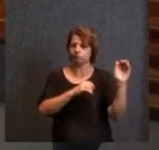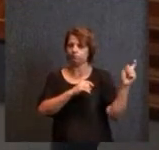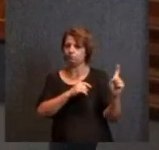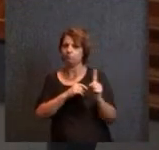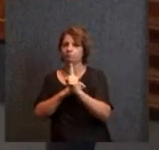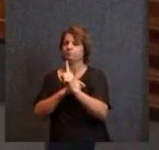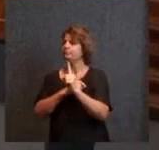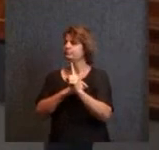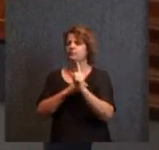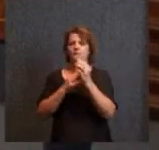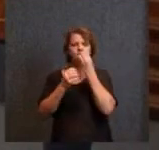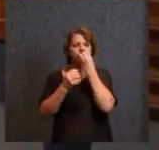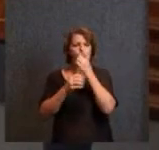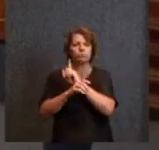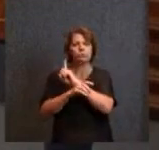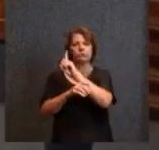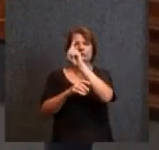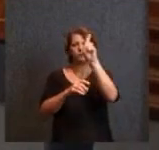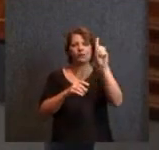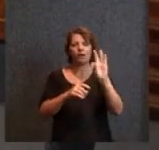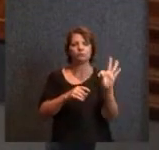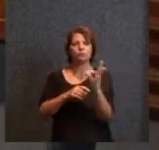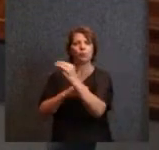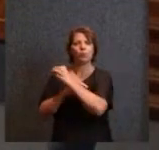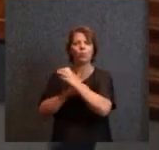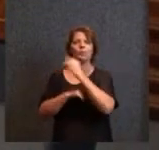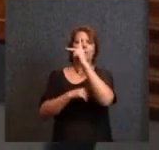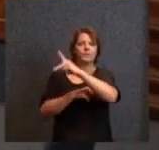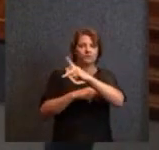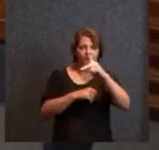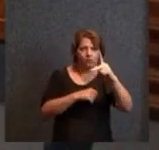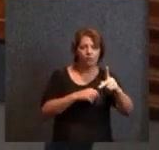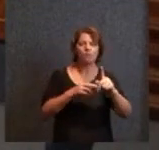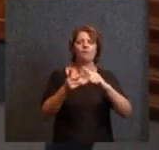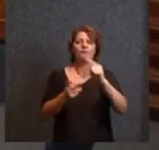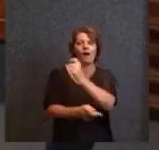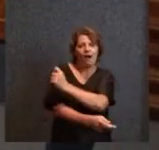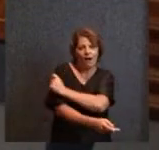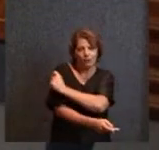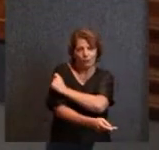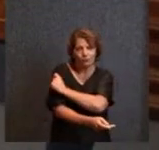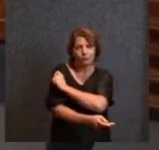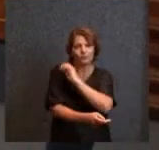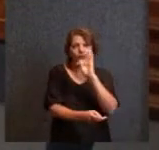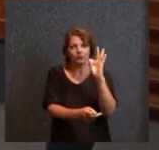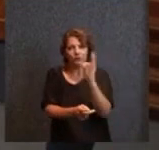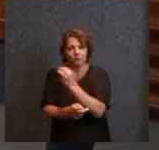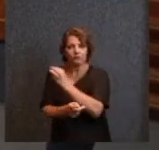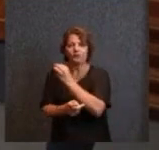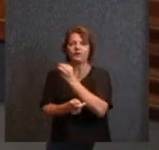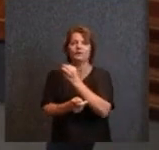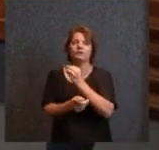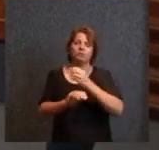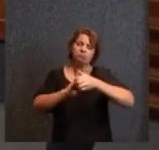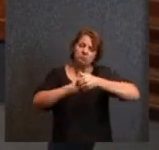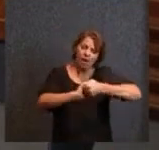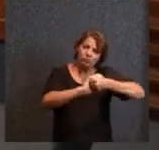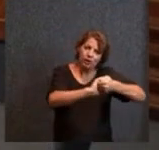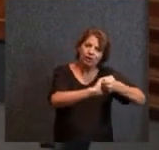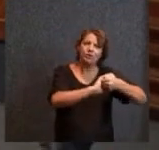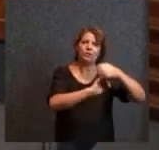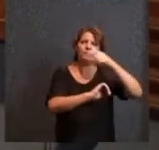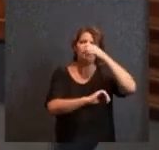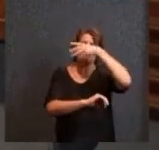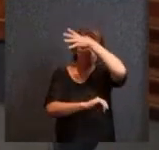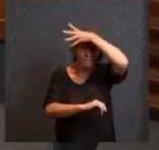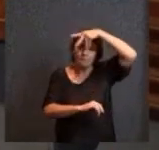Bom dia a todos, todas as professoras, alguns professores. Saudando o nosso prefeito,